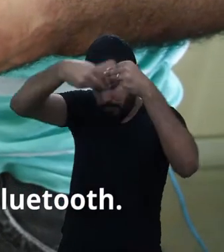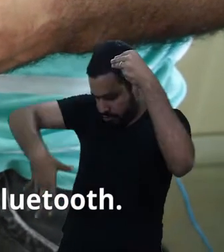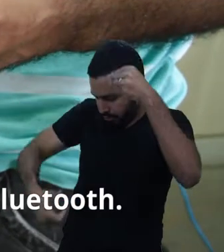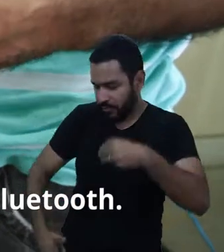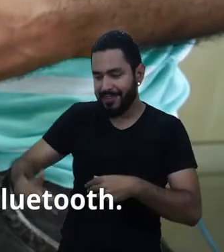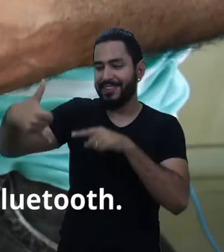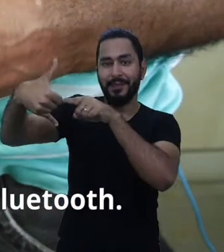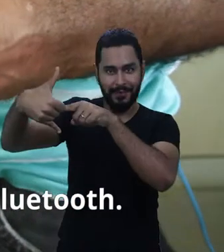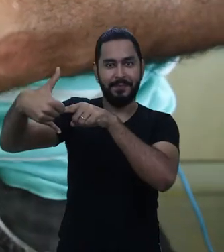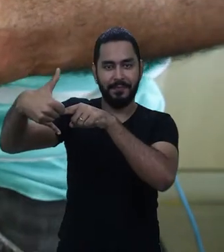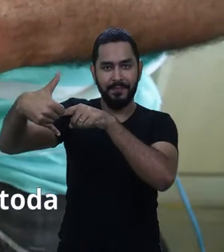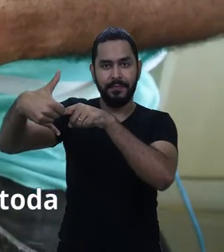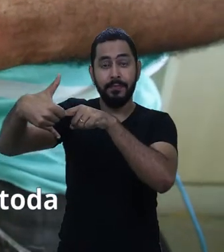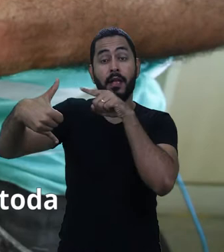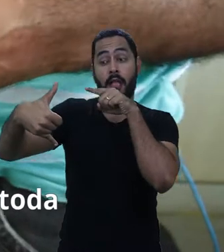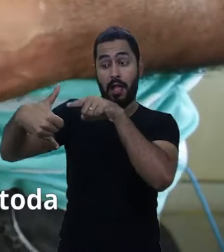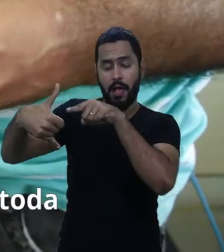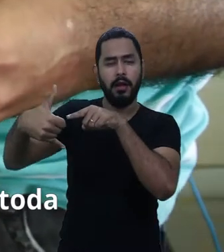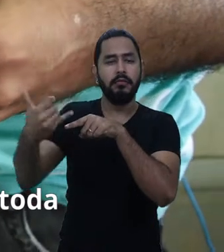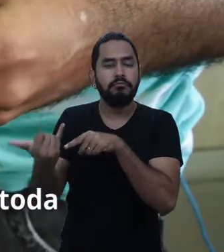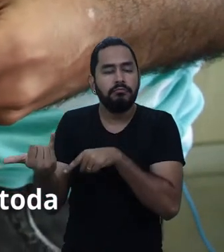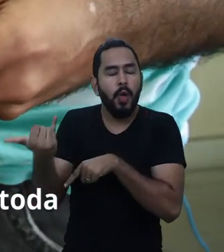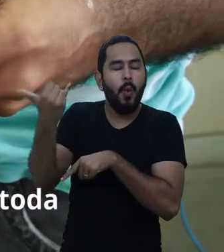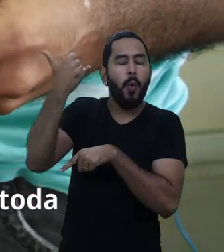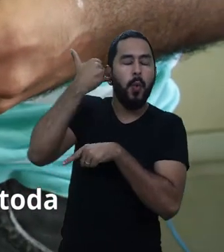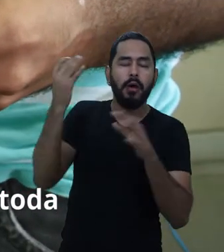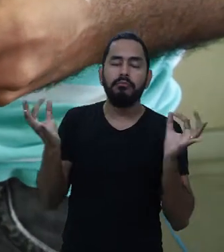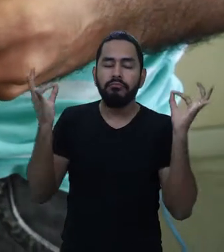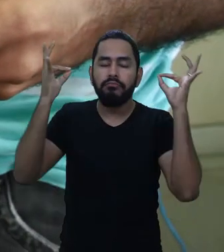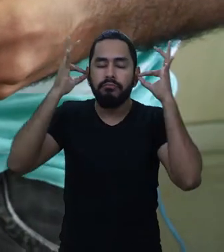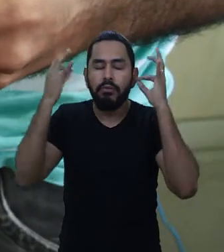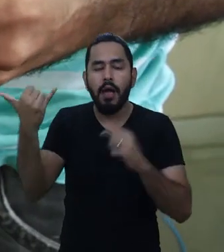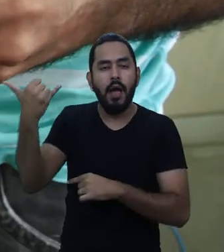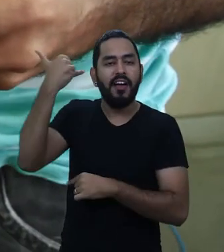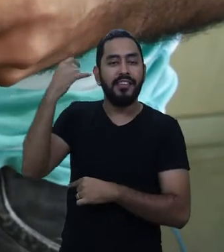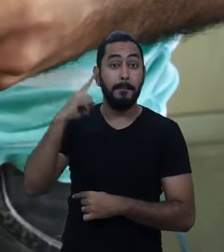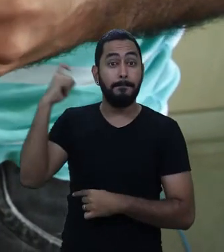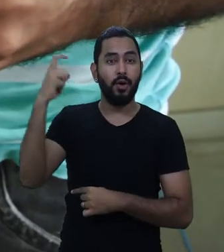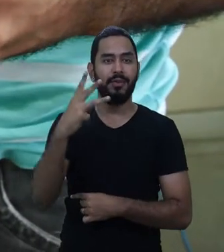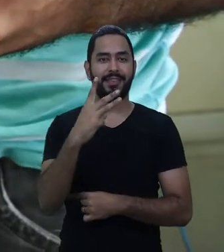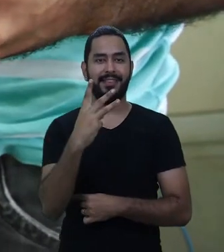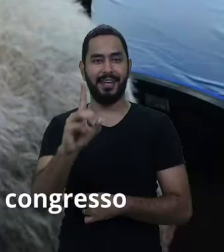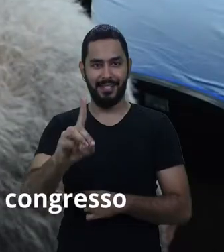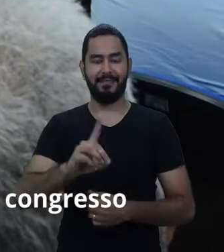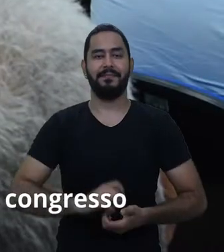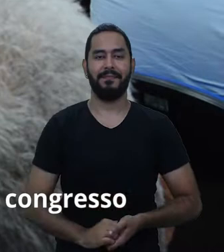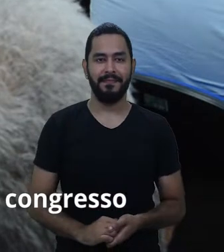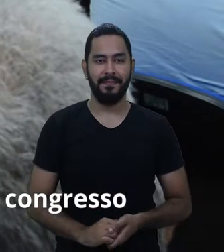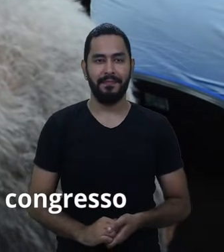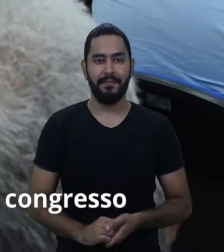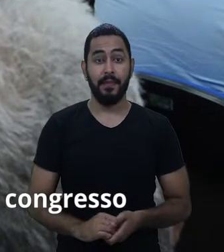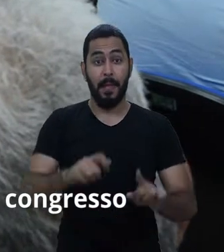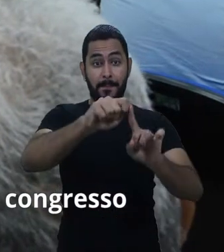para o smartphone através de Bluetooth. E é no smartphone onde nós temos toda a questão da geração do som 3D. Em